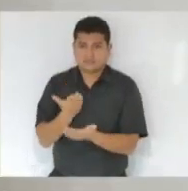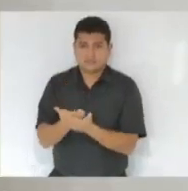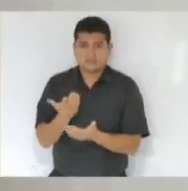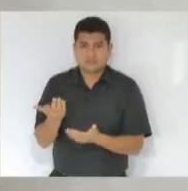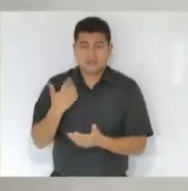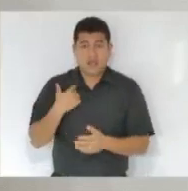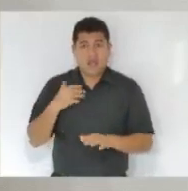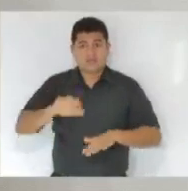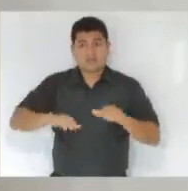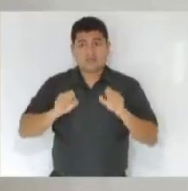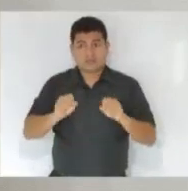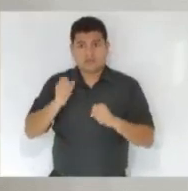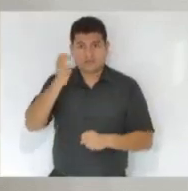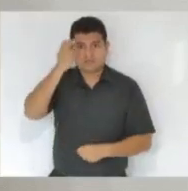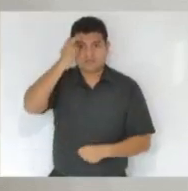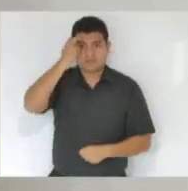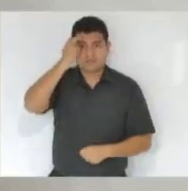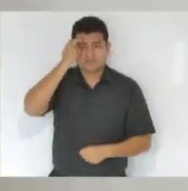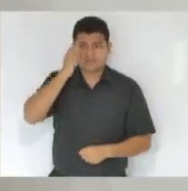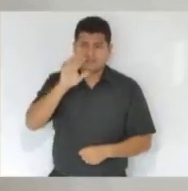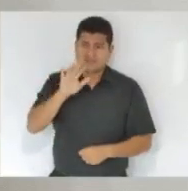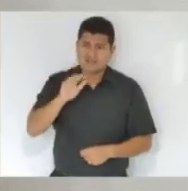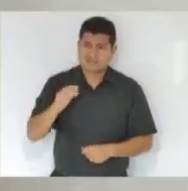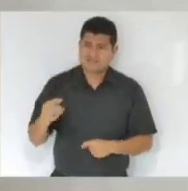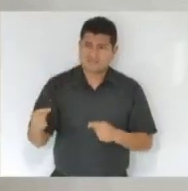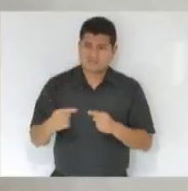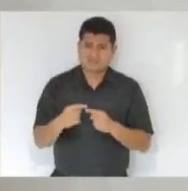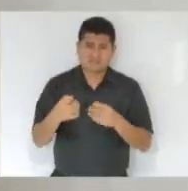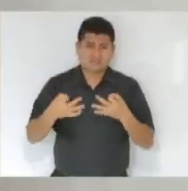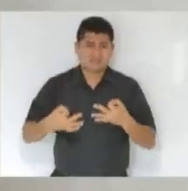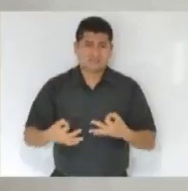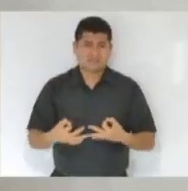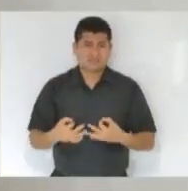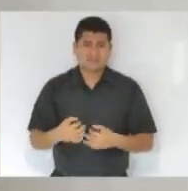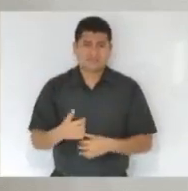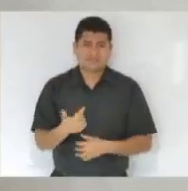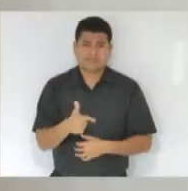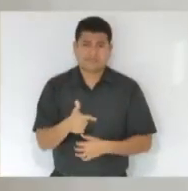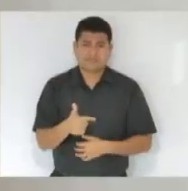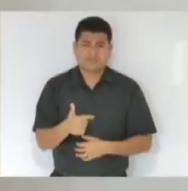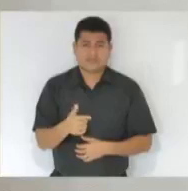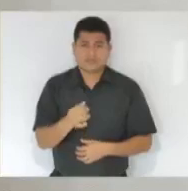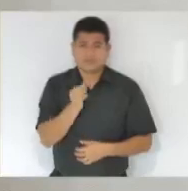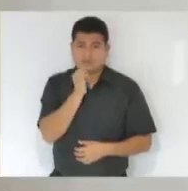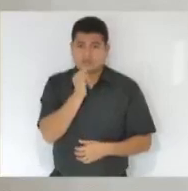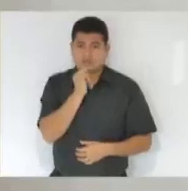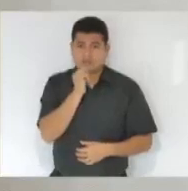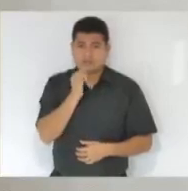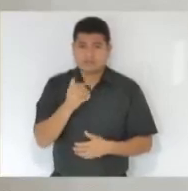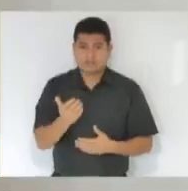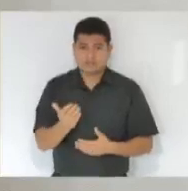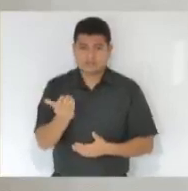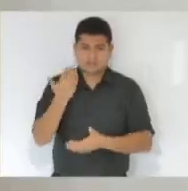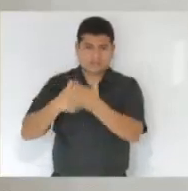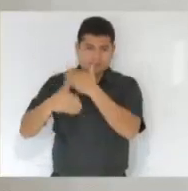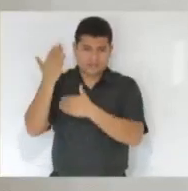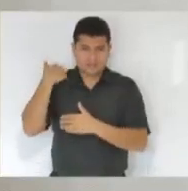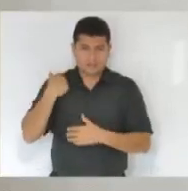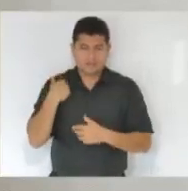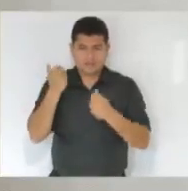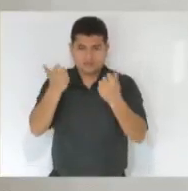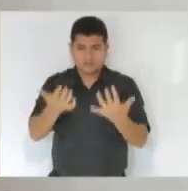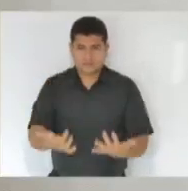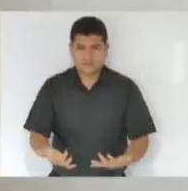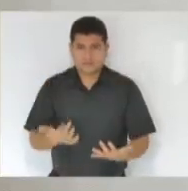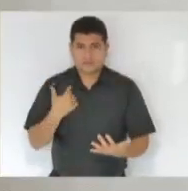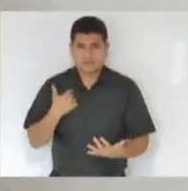cultura, mas também isso não faz muito sentido. Novamente, fosse assim, os exemplos que usei antes, como os mesmos